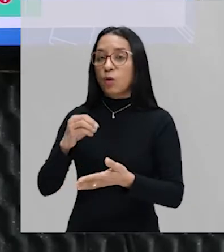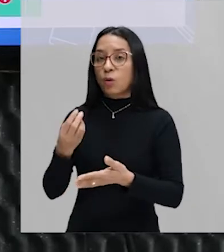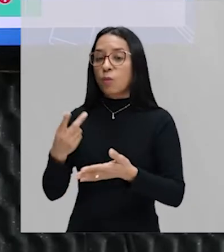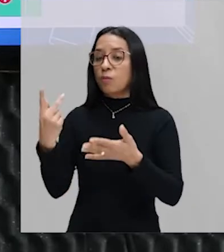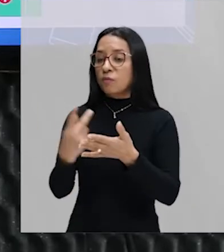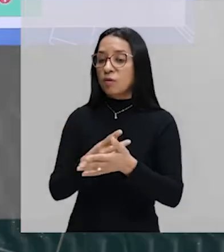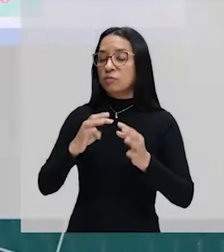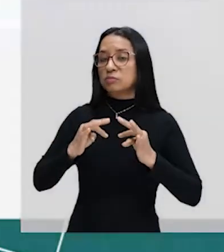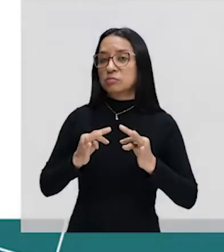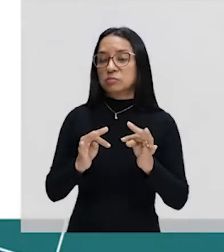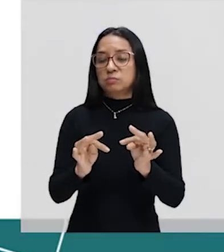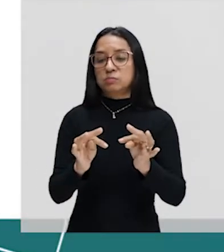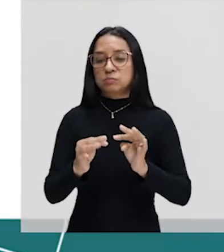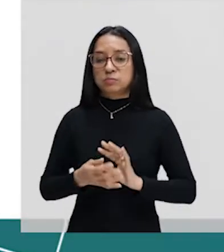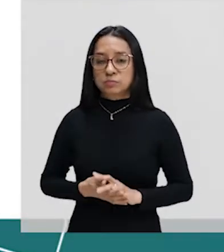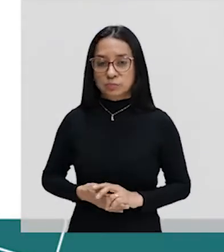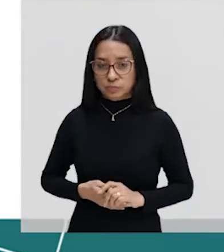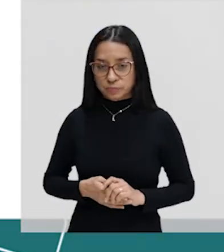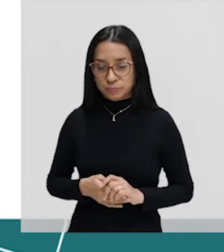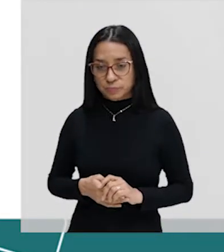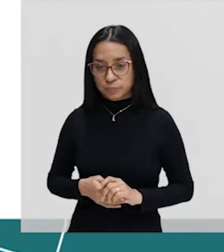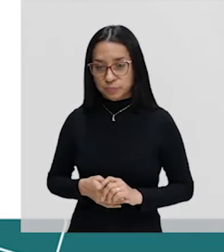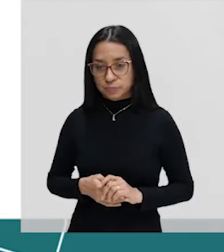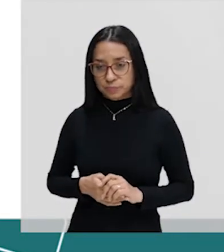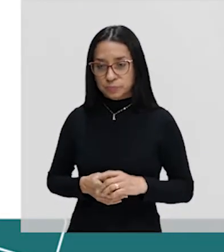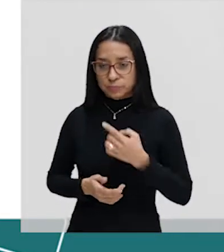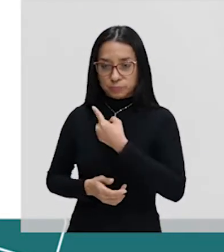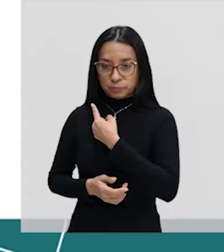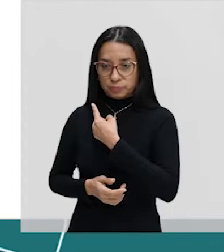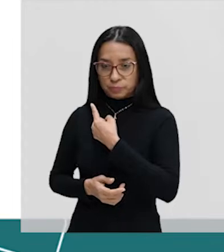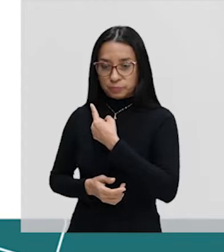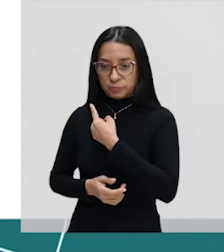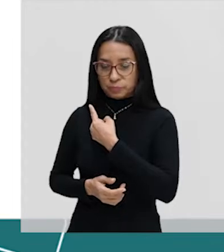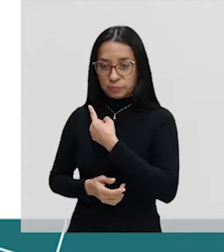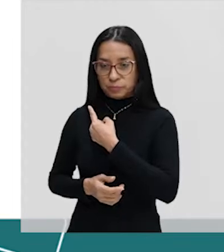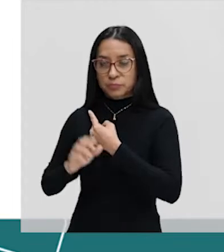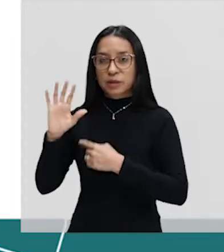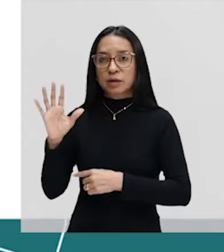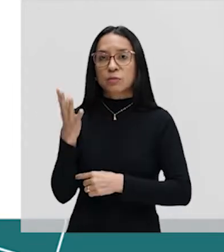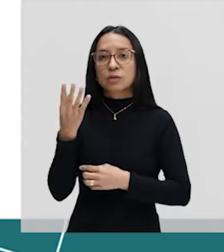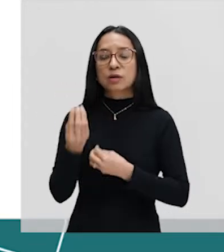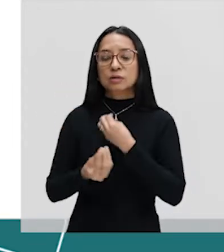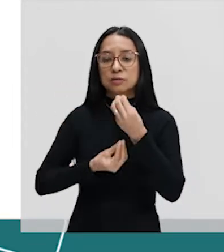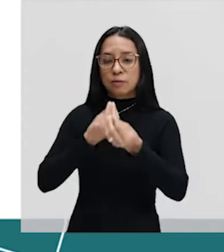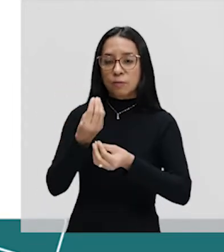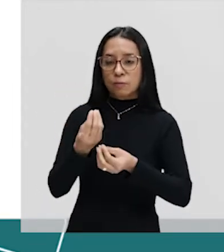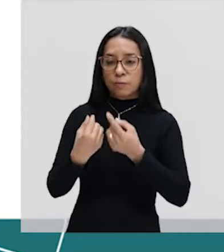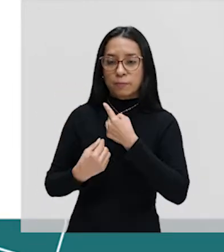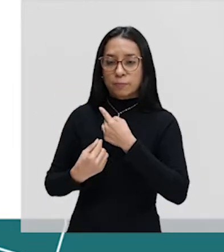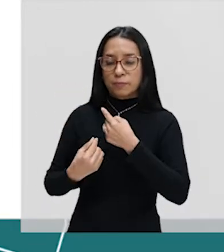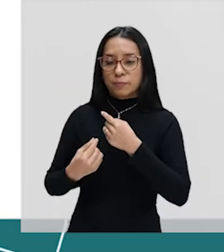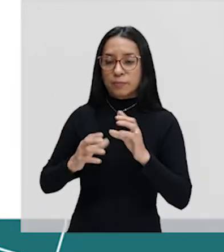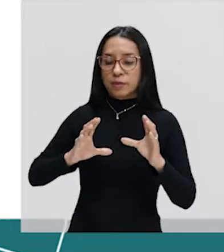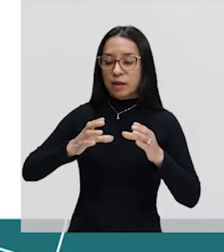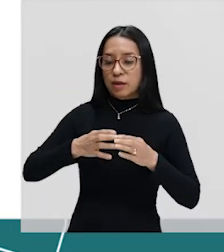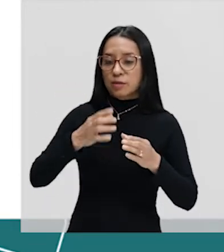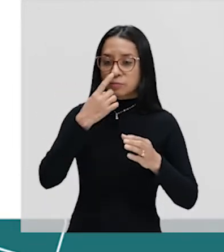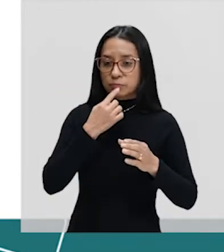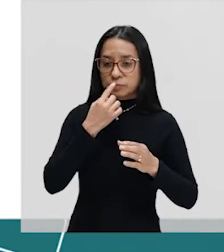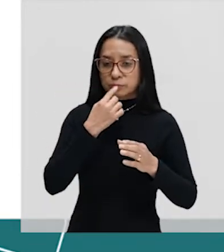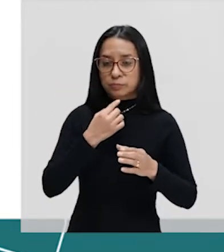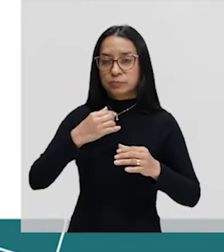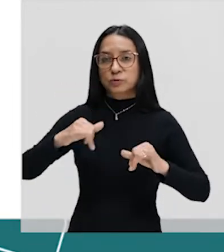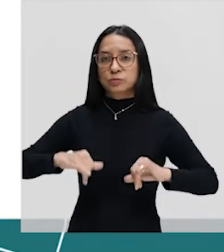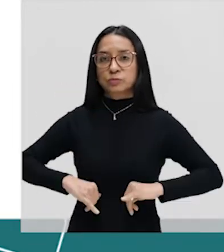técnicas. O lance livre, olha a predisposição do lance livre, quando acontece. Está bem aqui, a equipe de